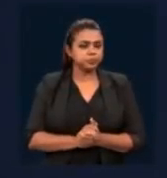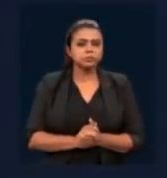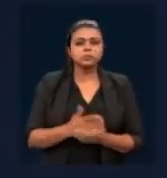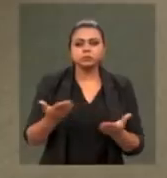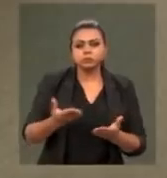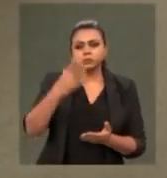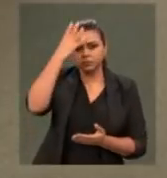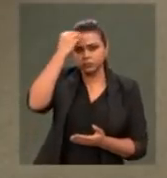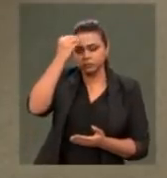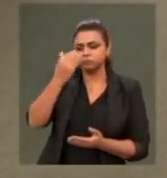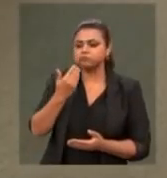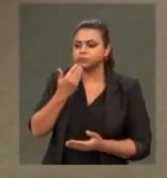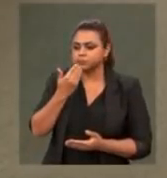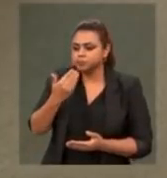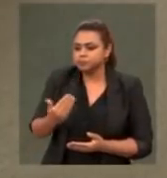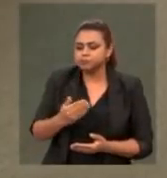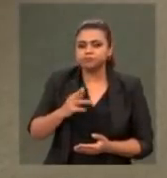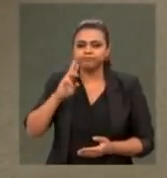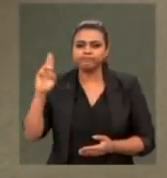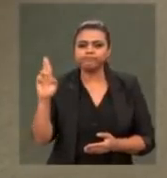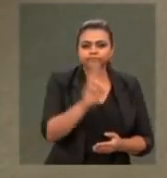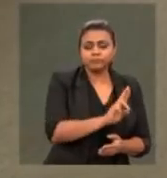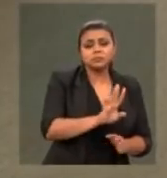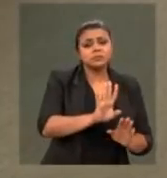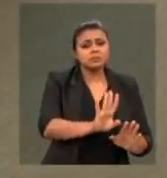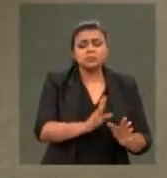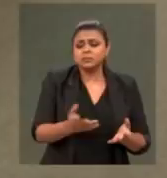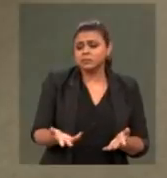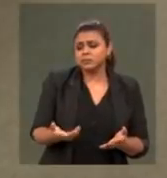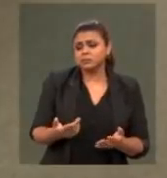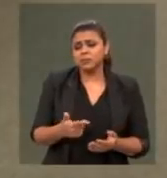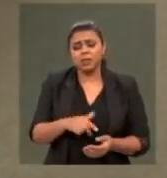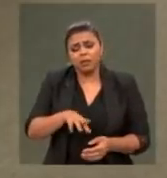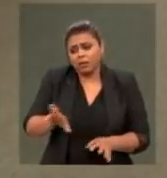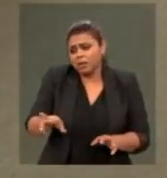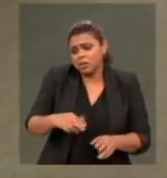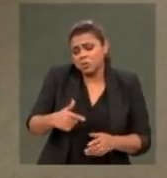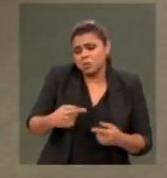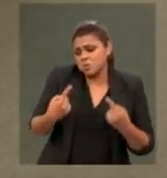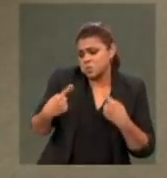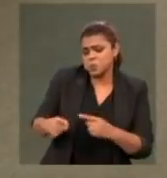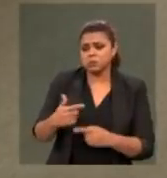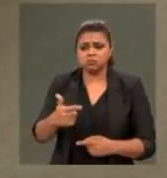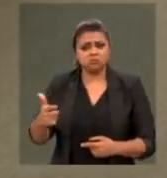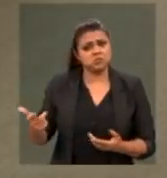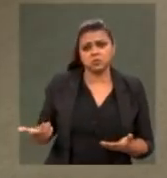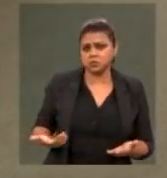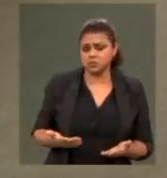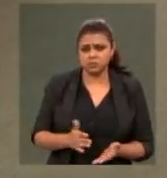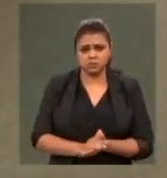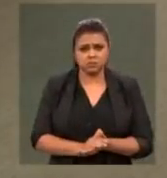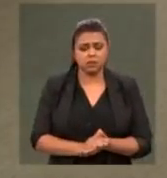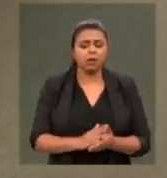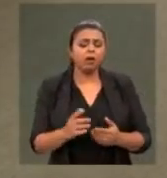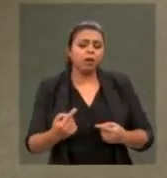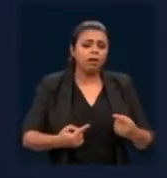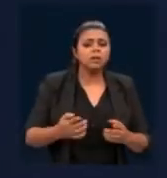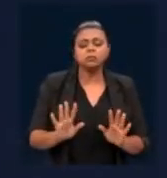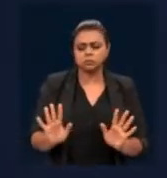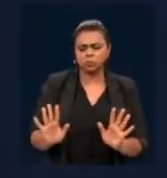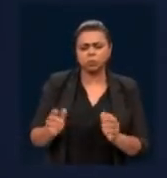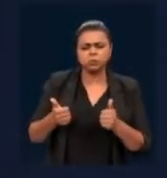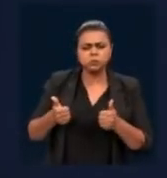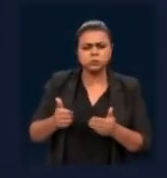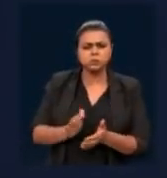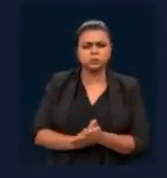casagrande pediu direito de resposta mas eu já considero que não houve nenhum tipo de pedido de ofensa à então tá bom então